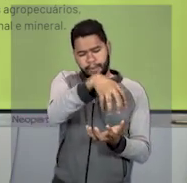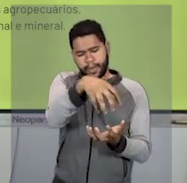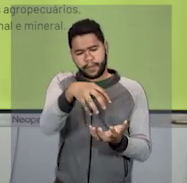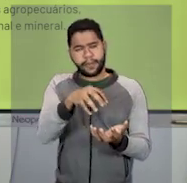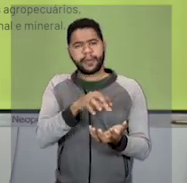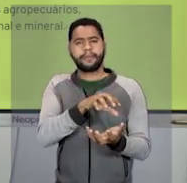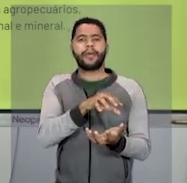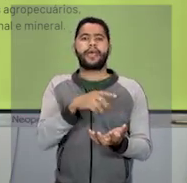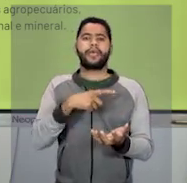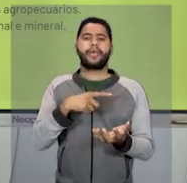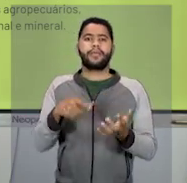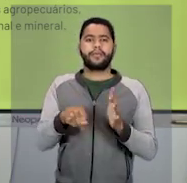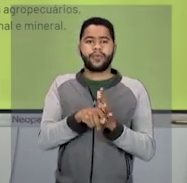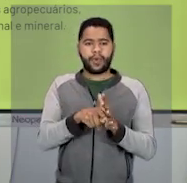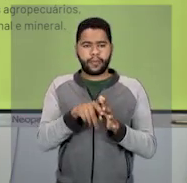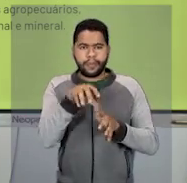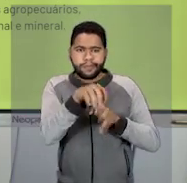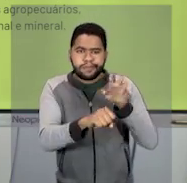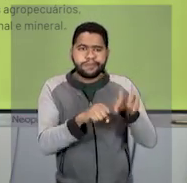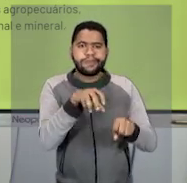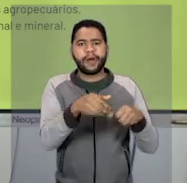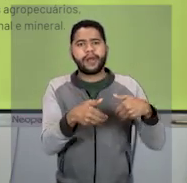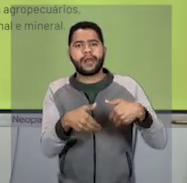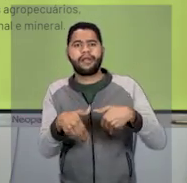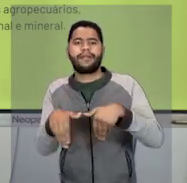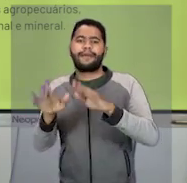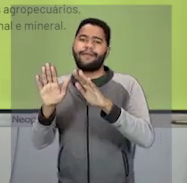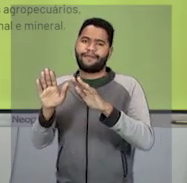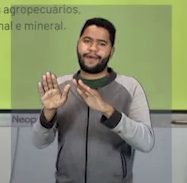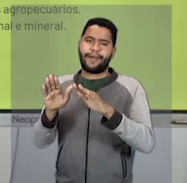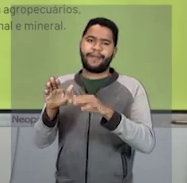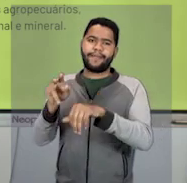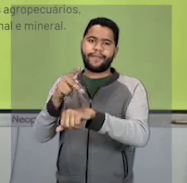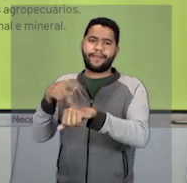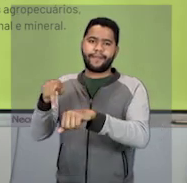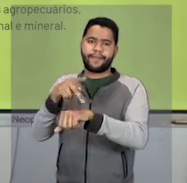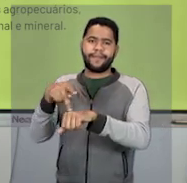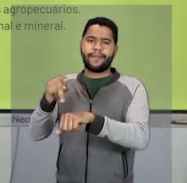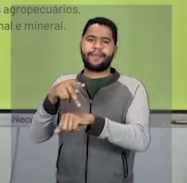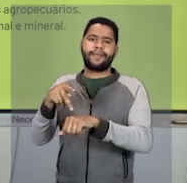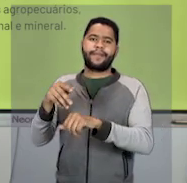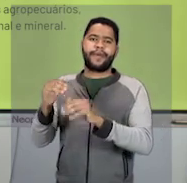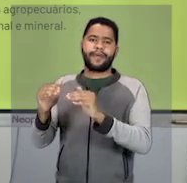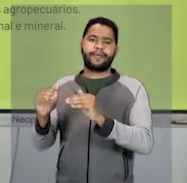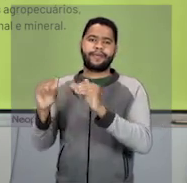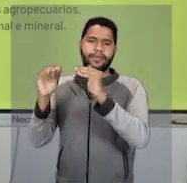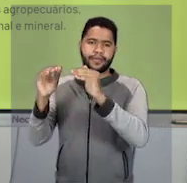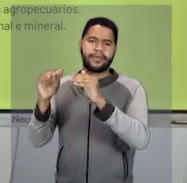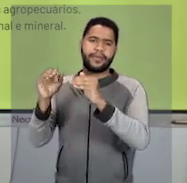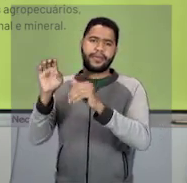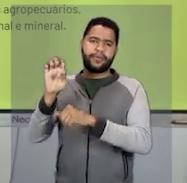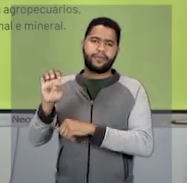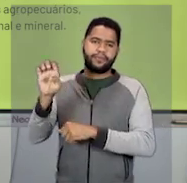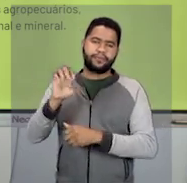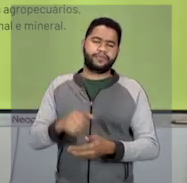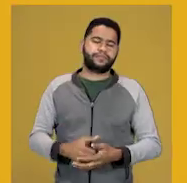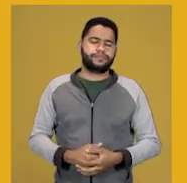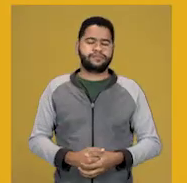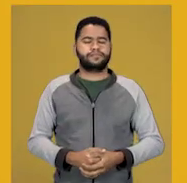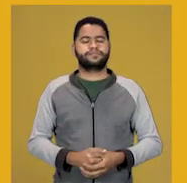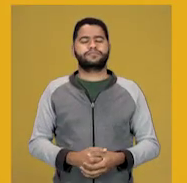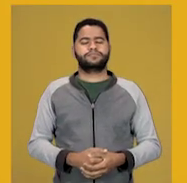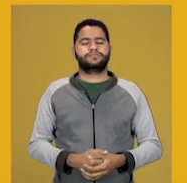e levar toda a sua riqueza para a metrópole, né, no caso, os países do continente europeu.